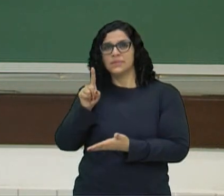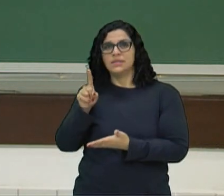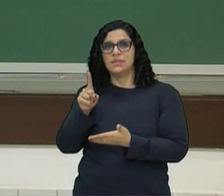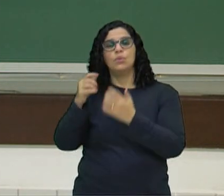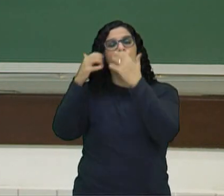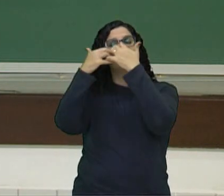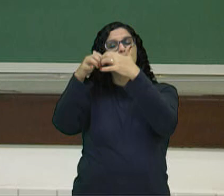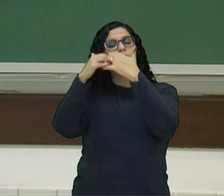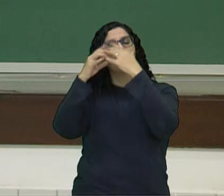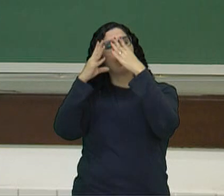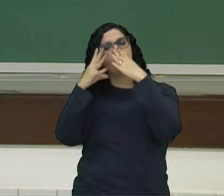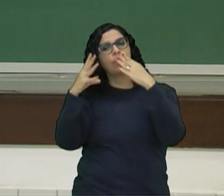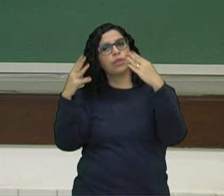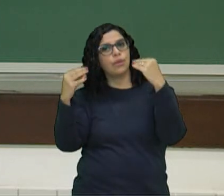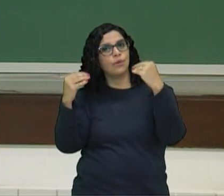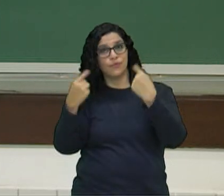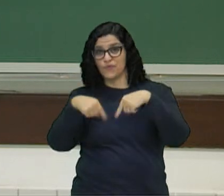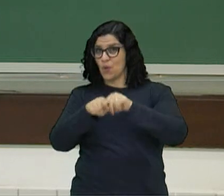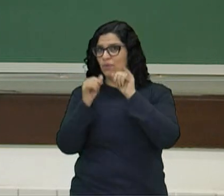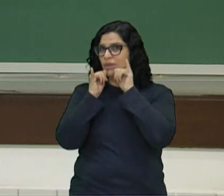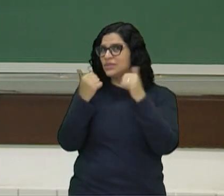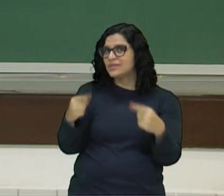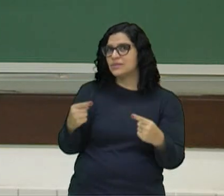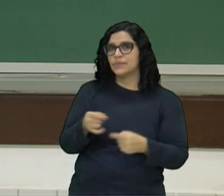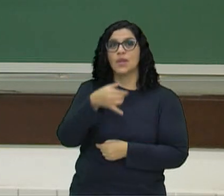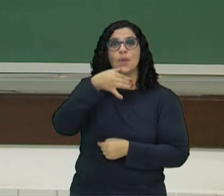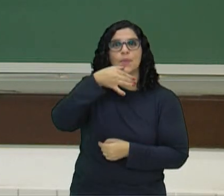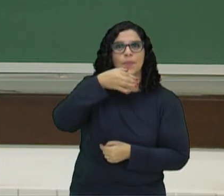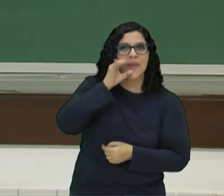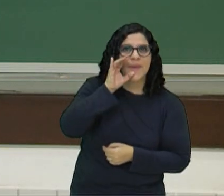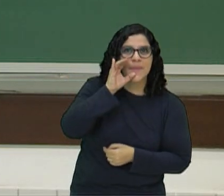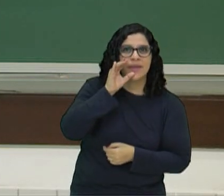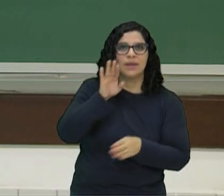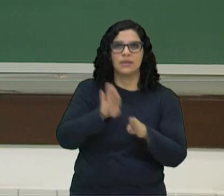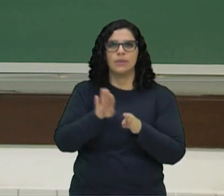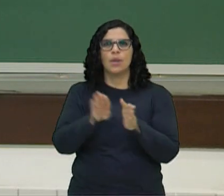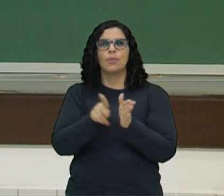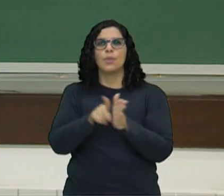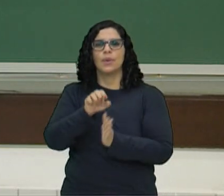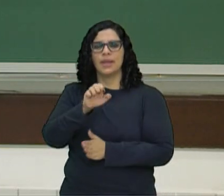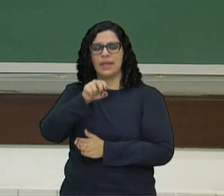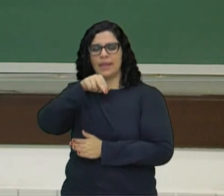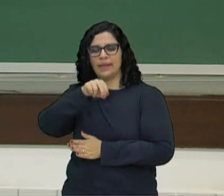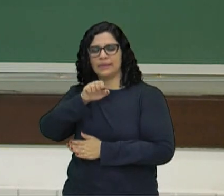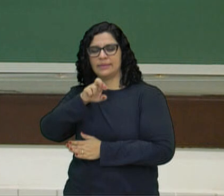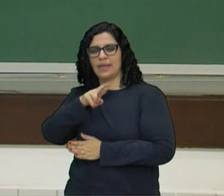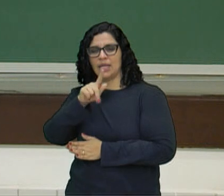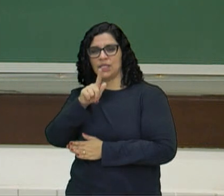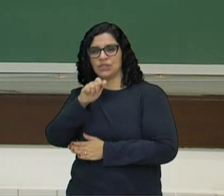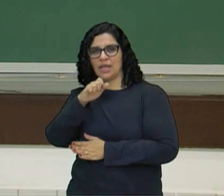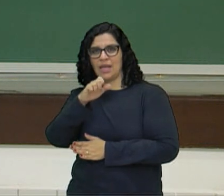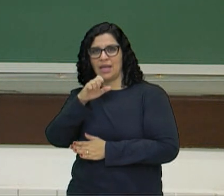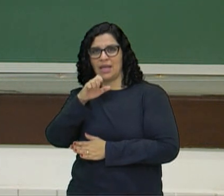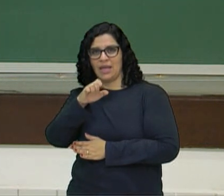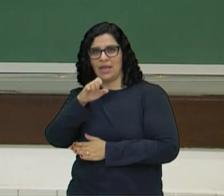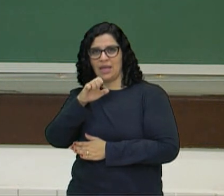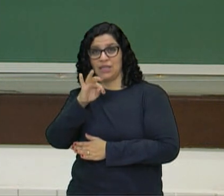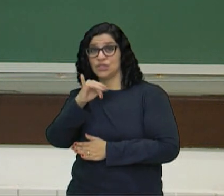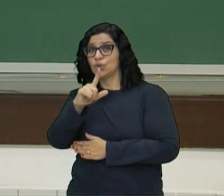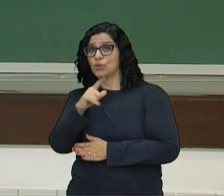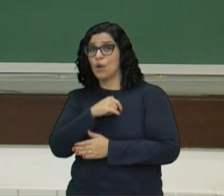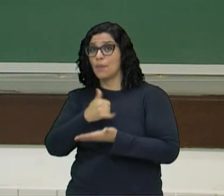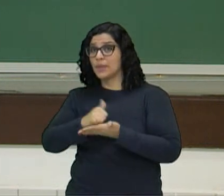cérebro. Correto? Você beber aquelas substâncias chamadas energéticos te carrega as baterias só